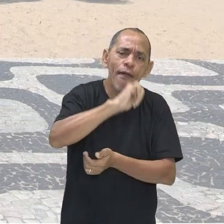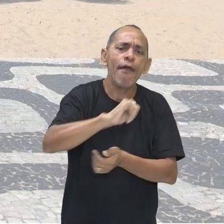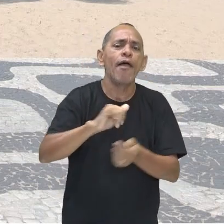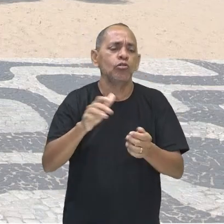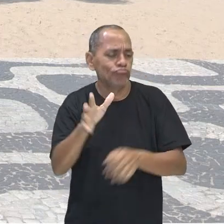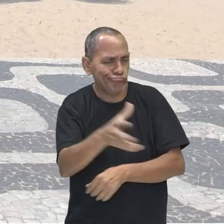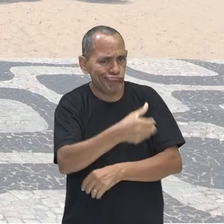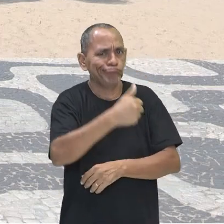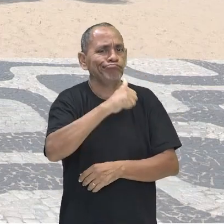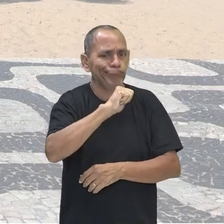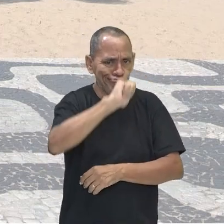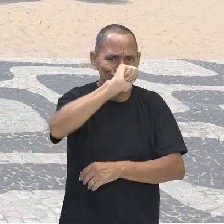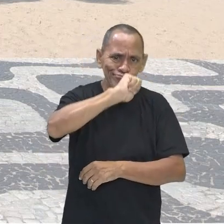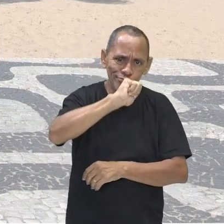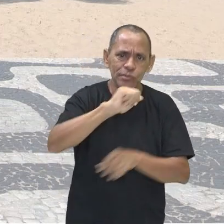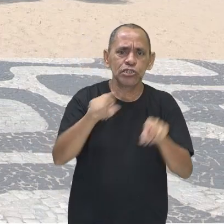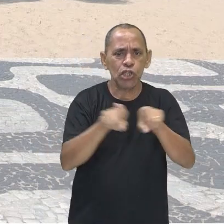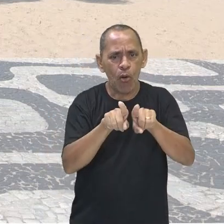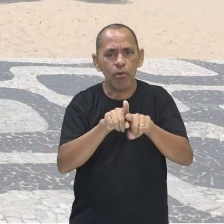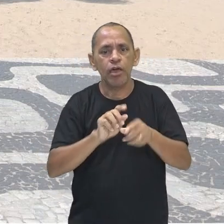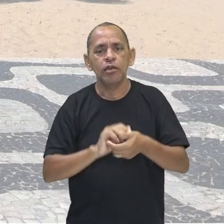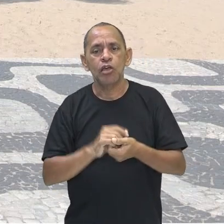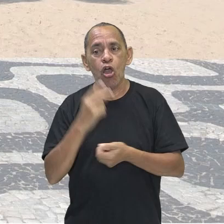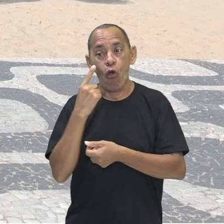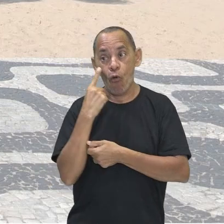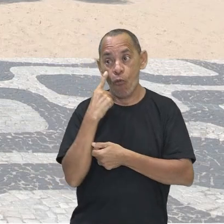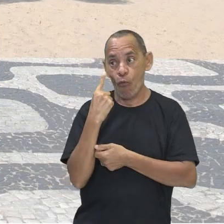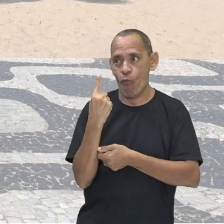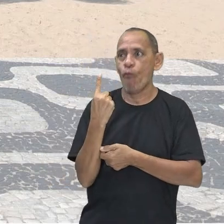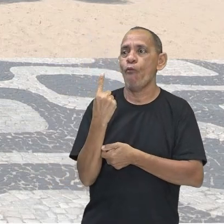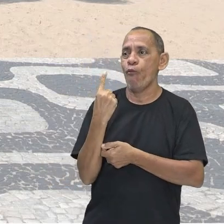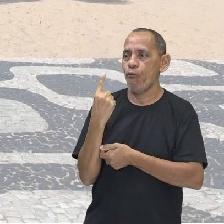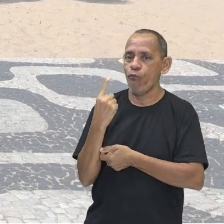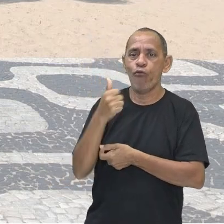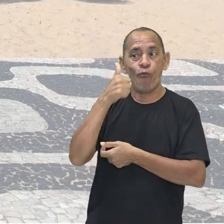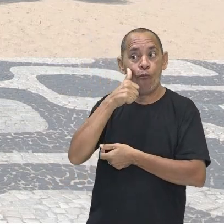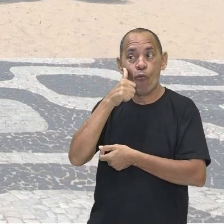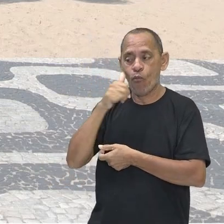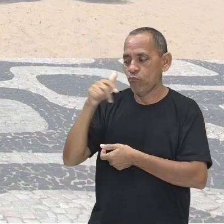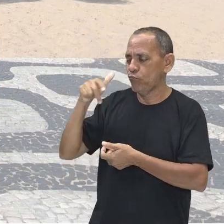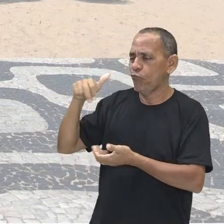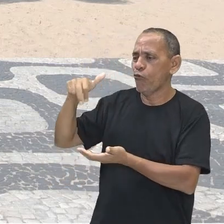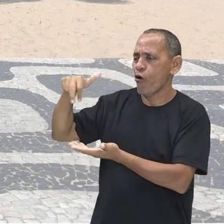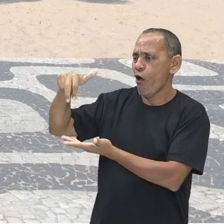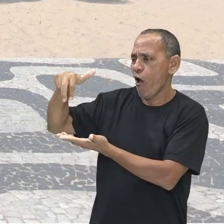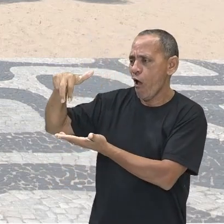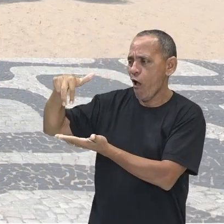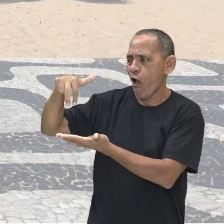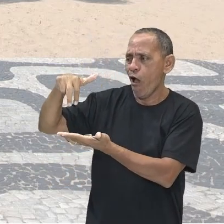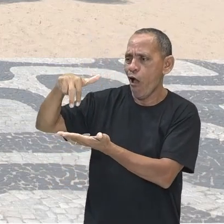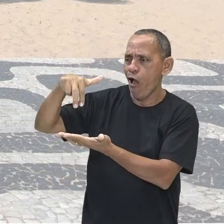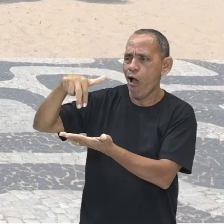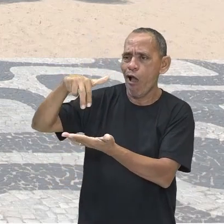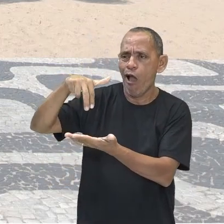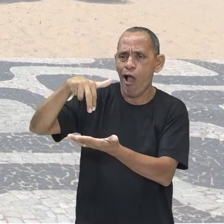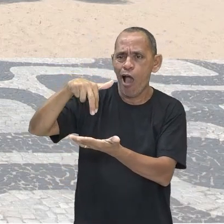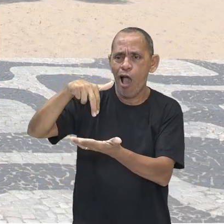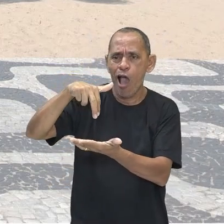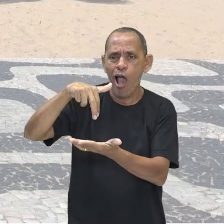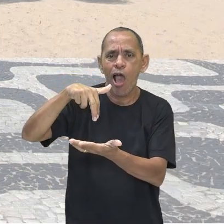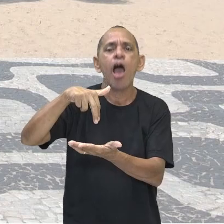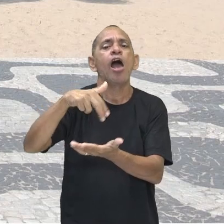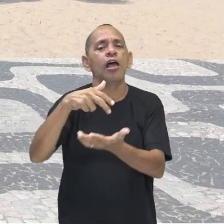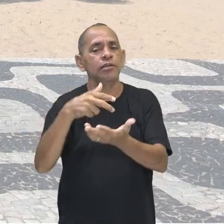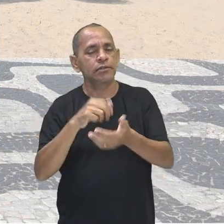E aí eles viam essa moça passando, todas as vezes. E eles, como eu falei para vocês, enalteceram a beleza